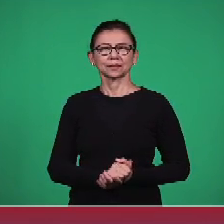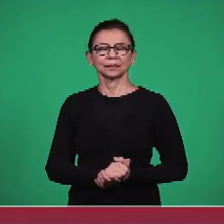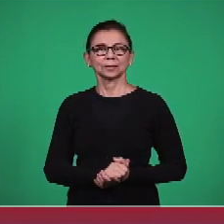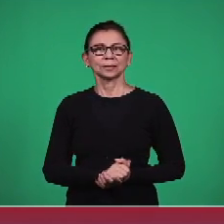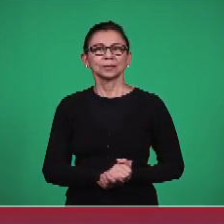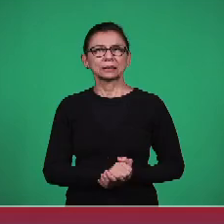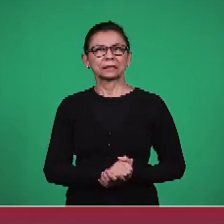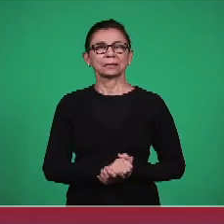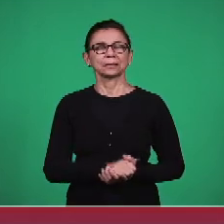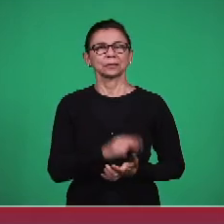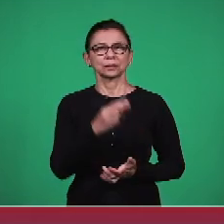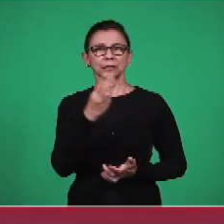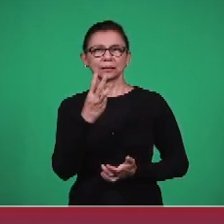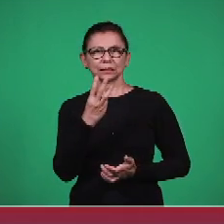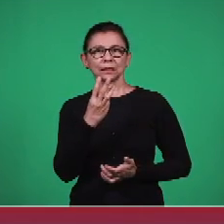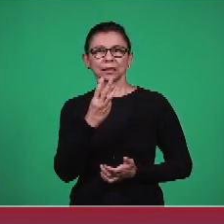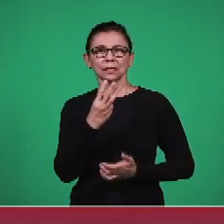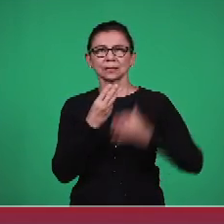também.